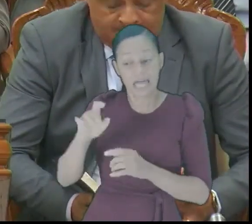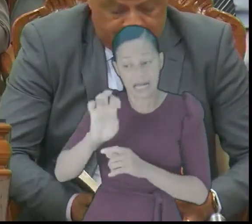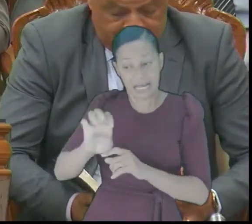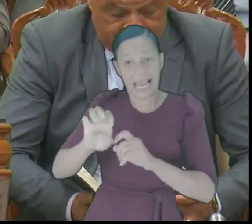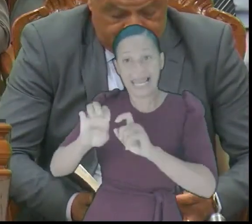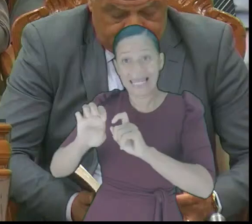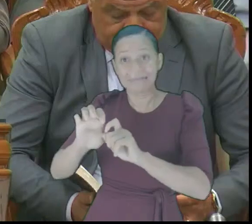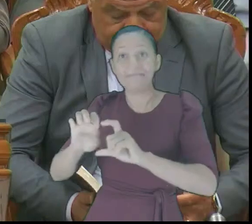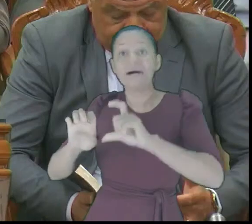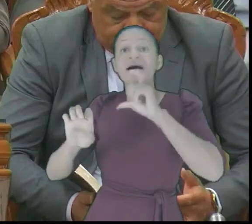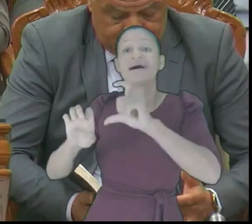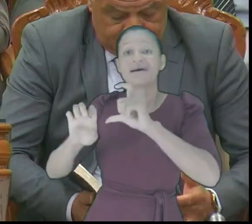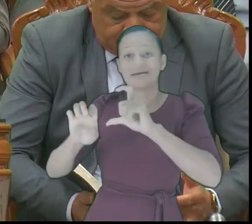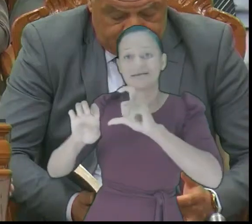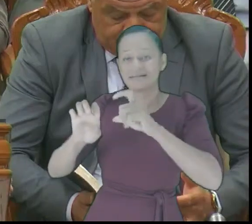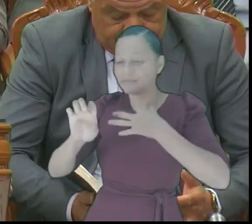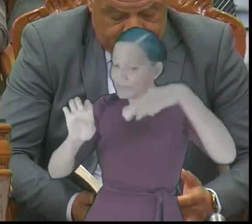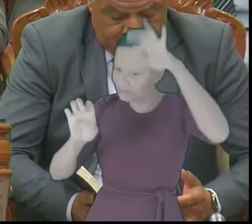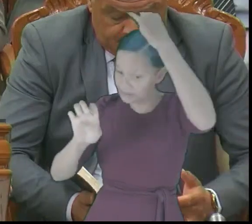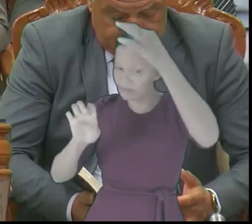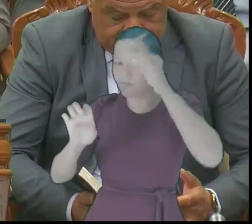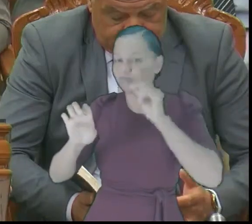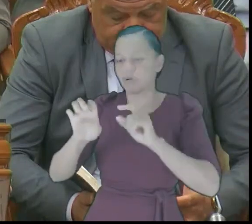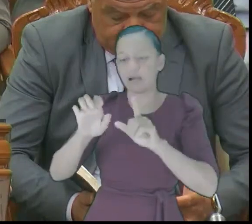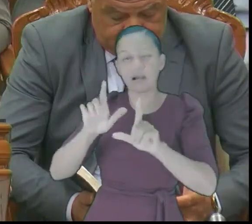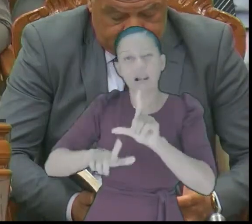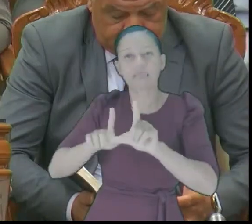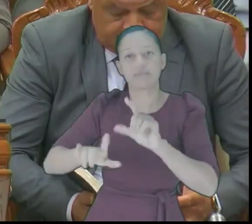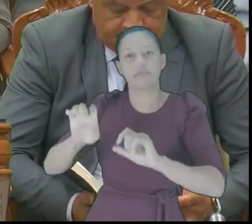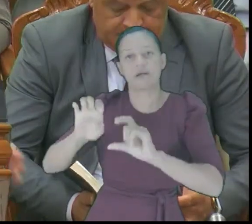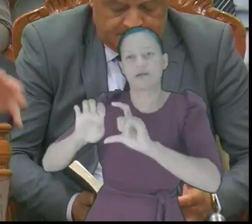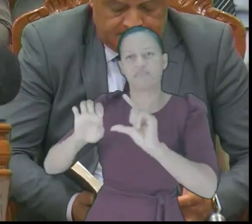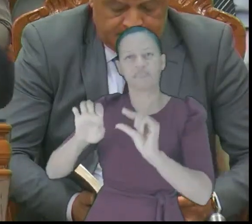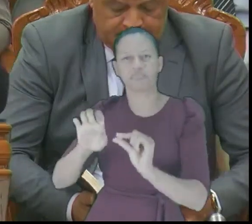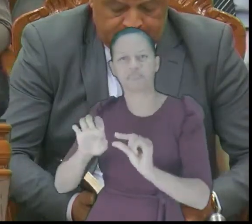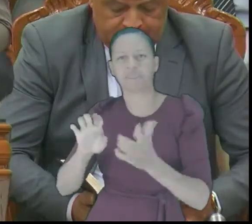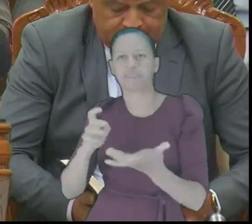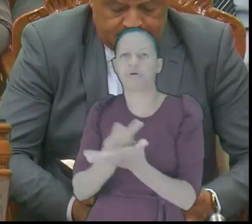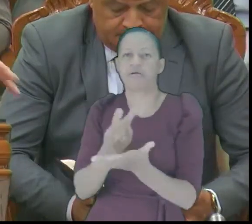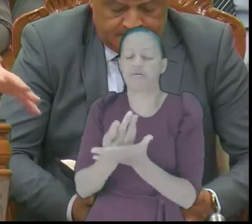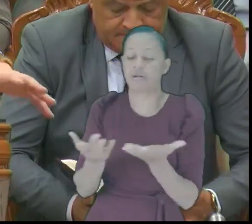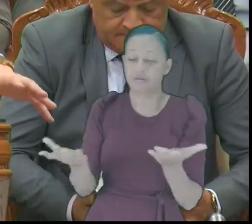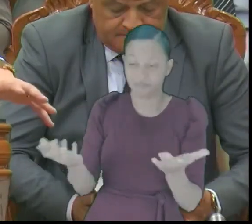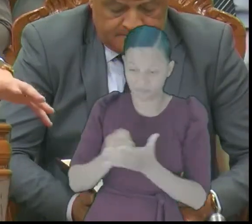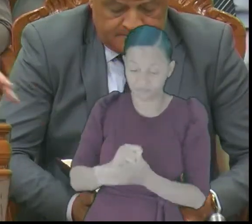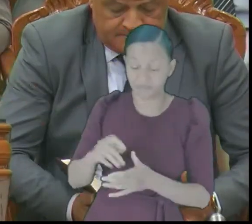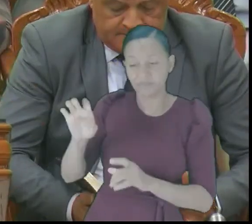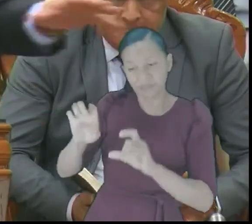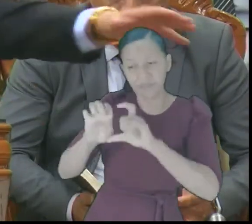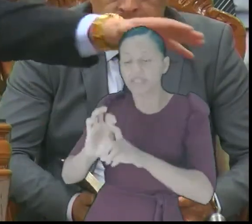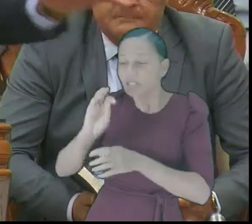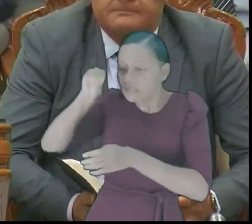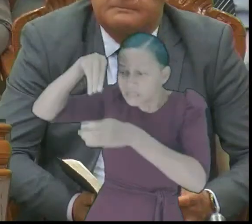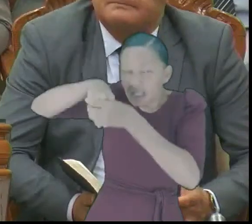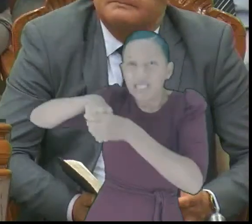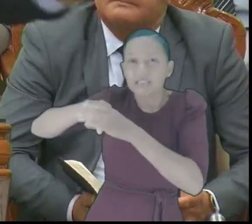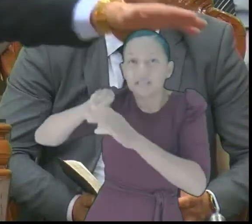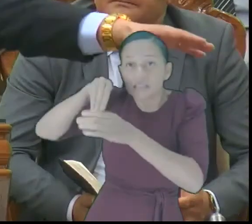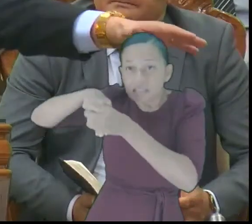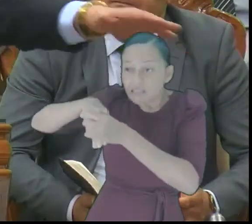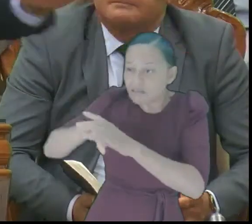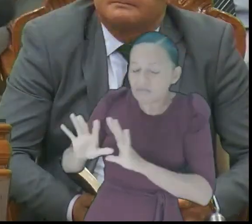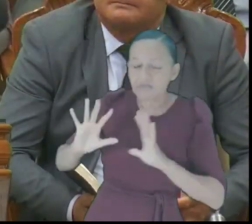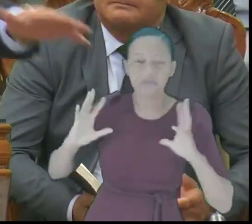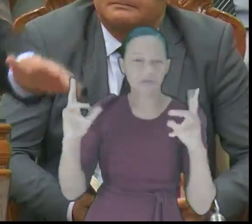gravado espírito, porque se refere ao Espírito Santo. Derramarei, porei dentro de vós o meu espírito. Dentro de vós. Falando de toda